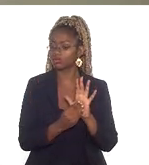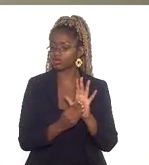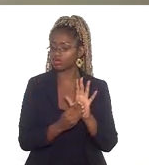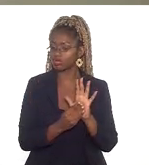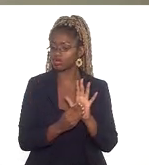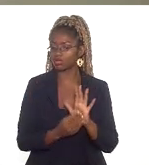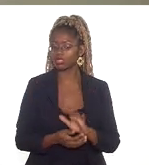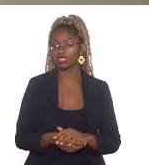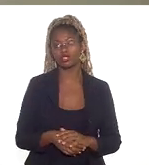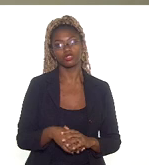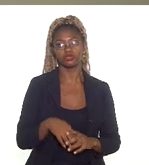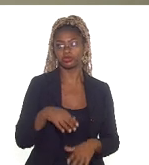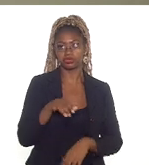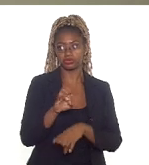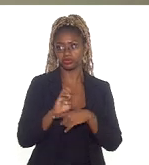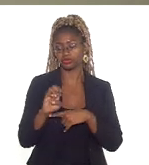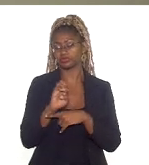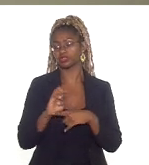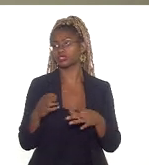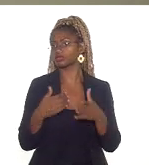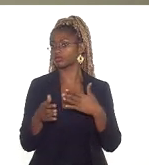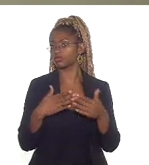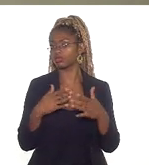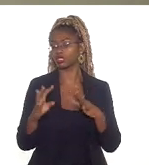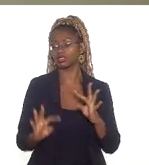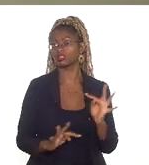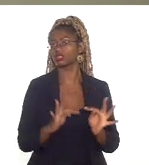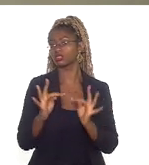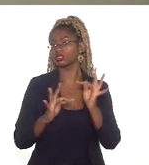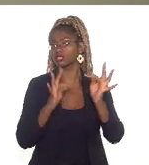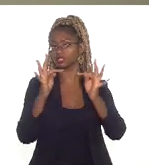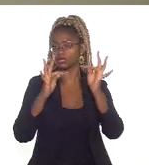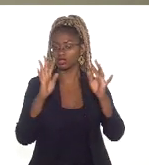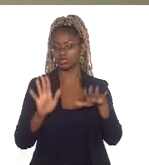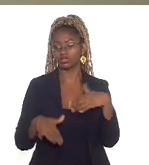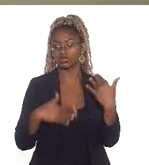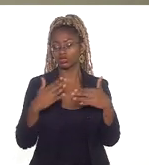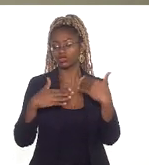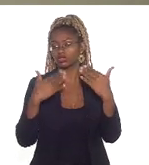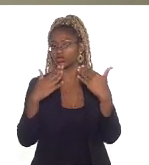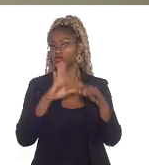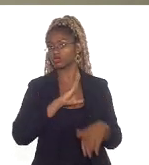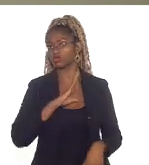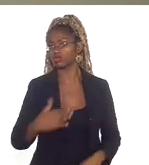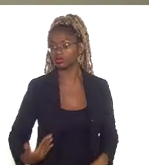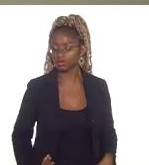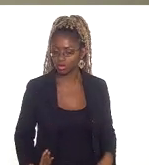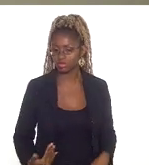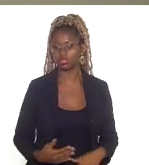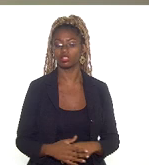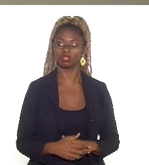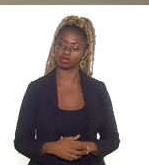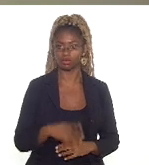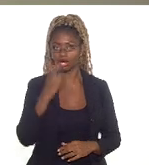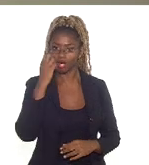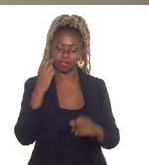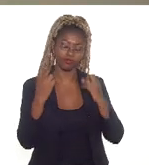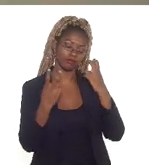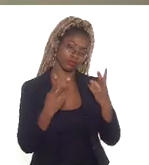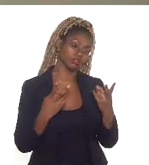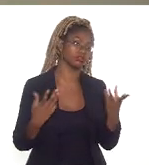Z em tecnologia de desenvolvimento do mesmo campo que veio o recurso. Há